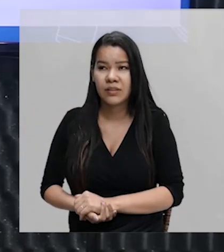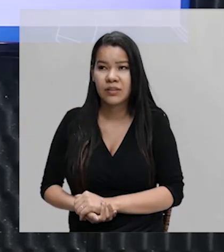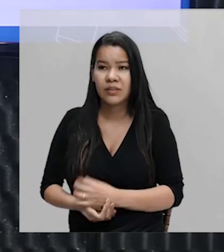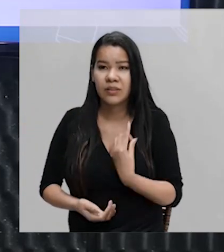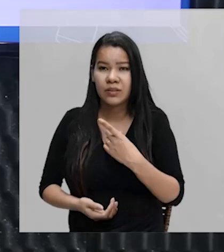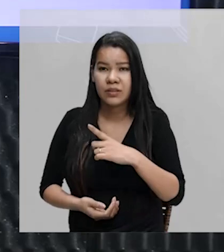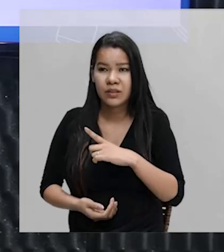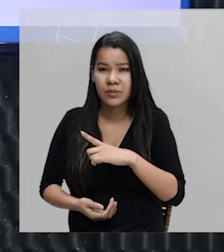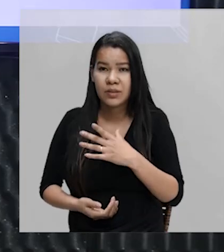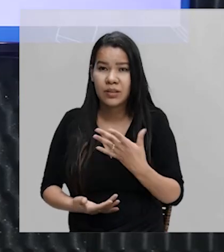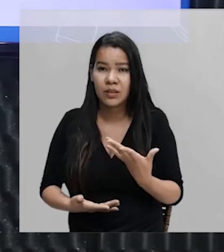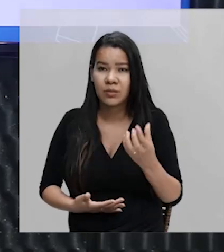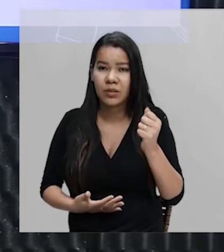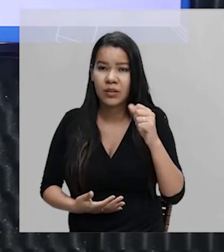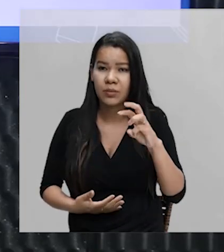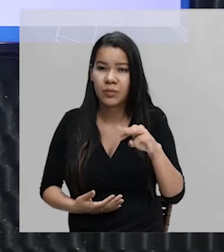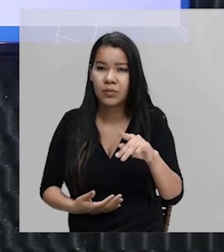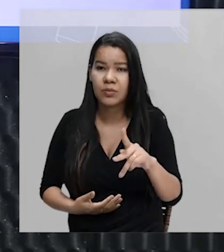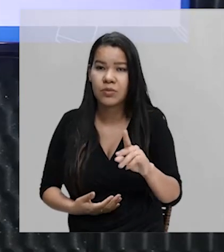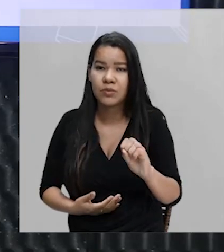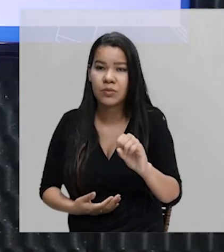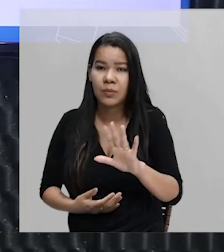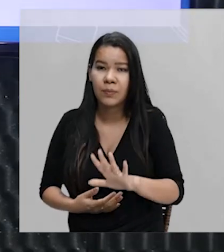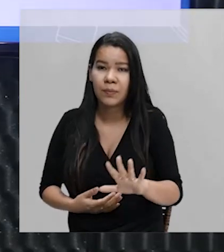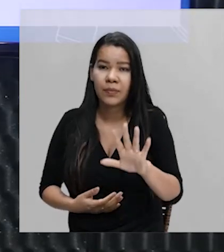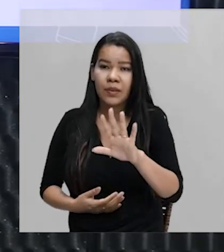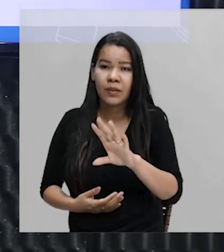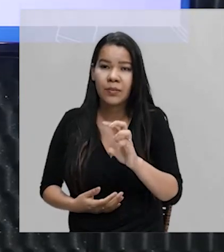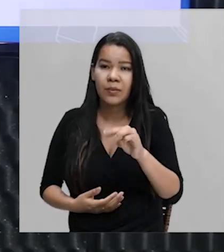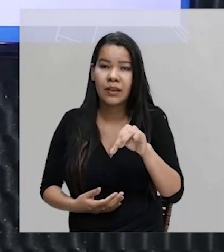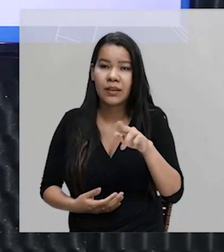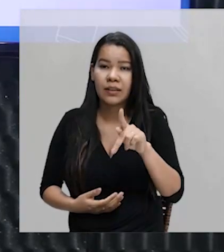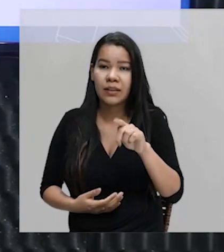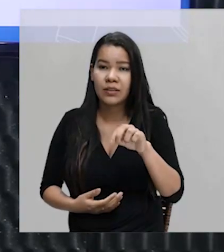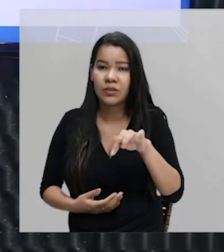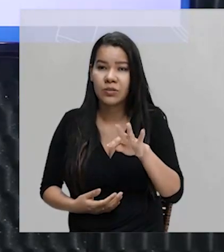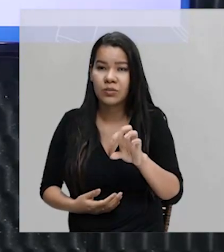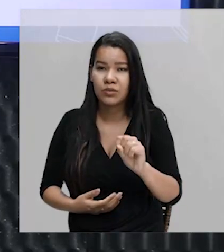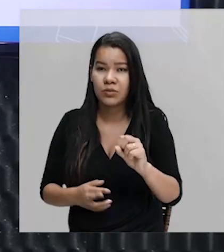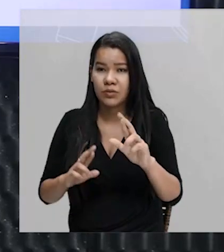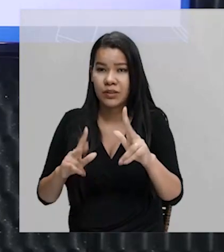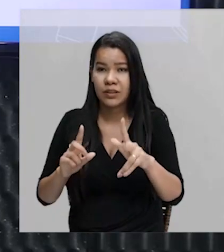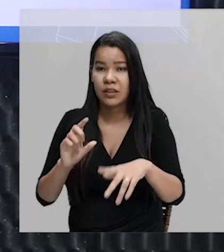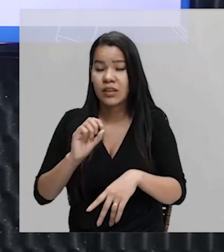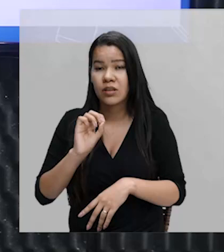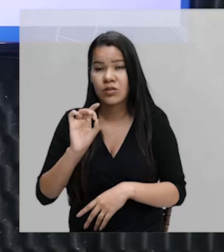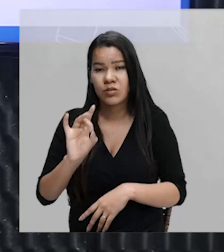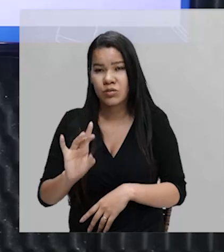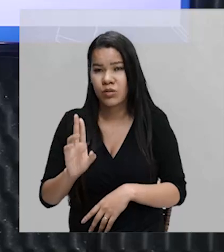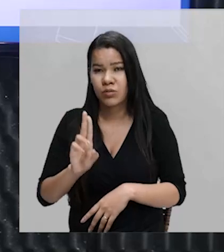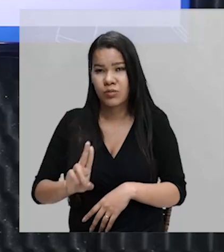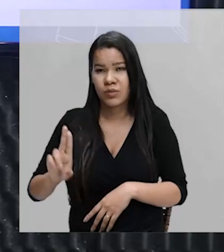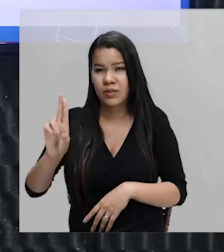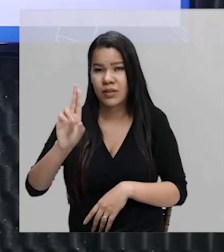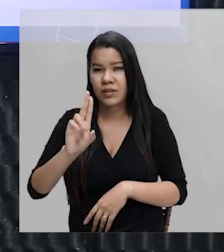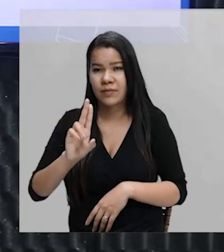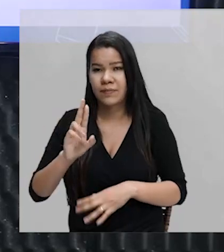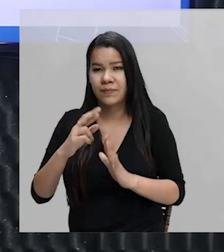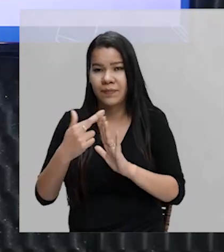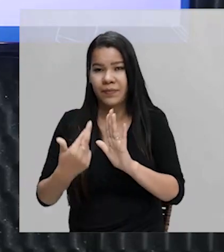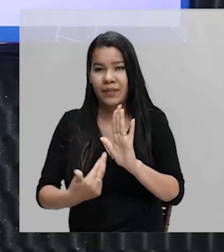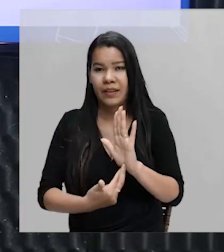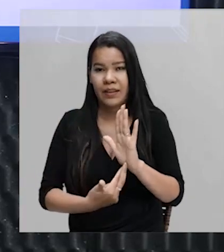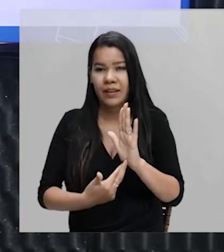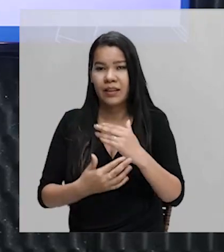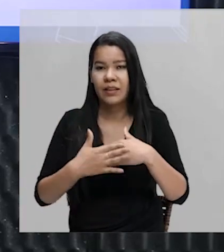nós temos campos magnéticos diferentes. Muito simples, basta utilizar a regra da mão direita para saber aí, não